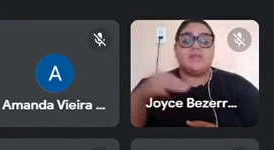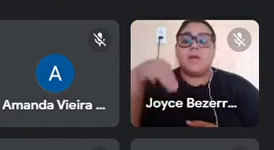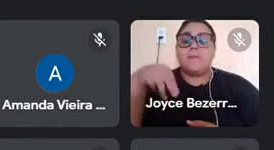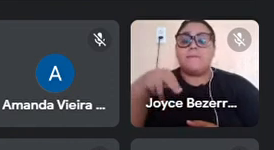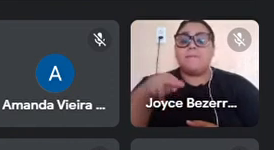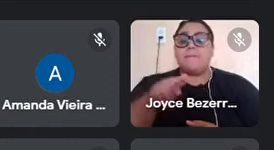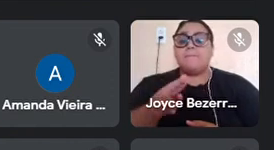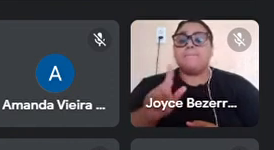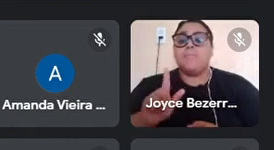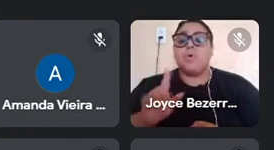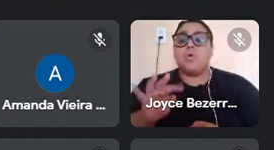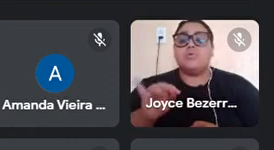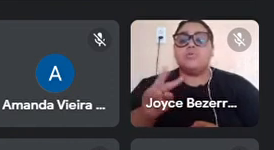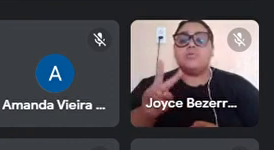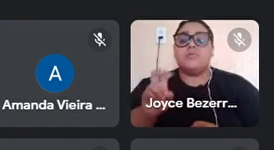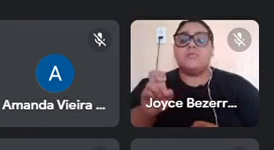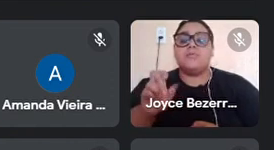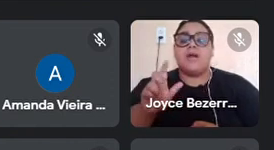ela vai ter aí,